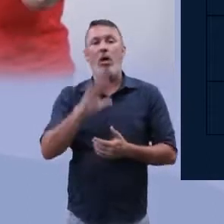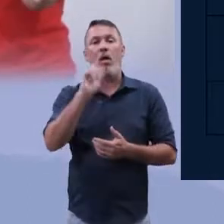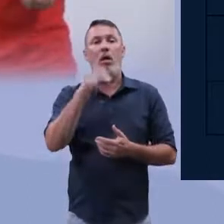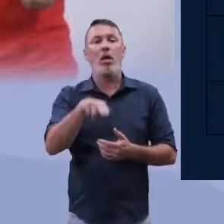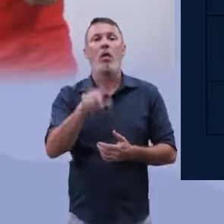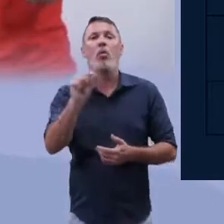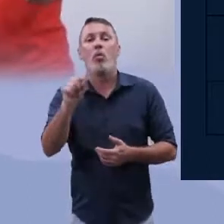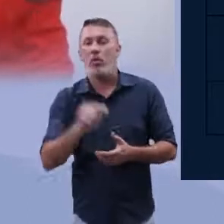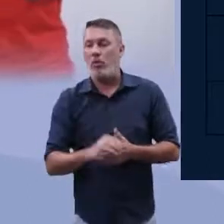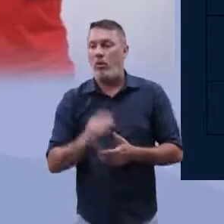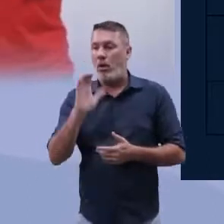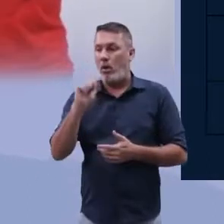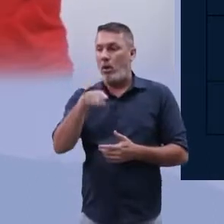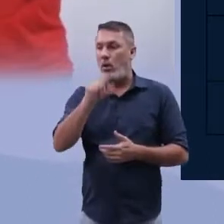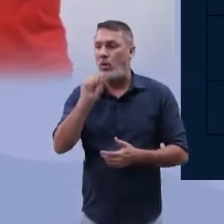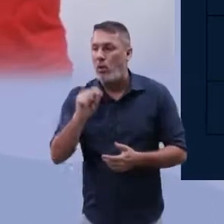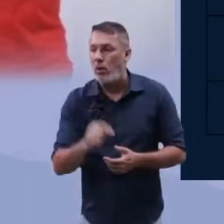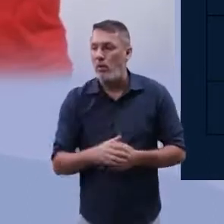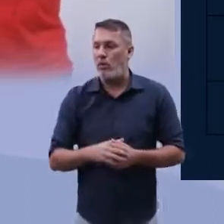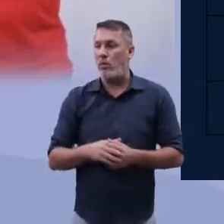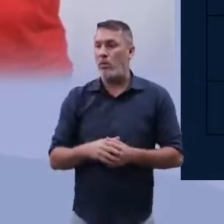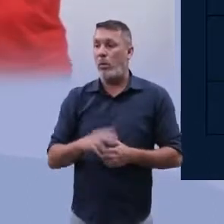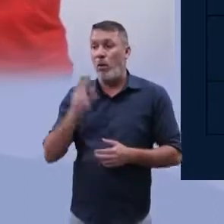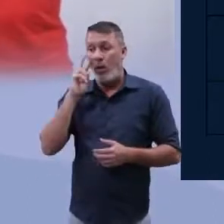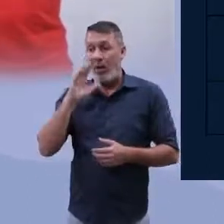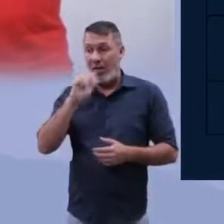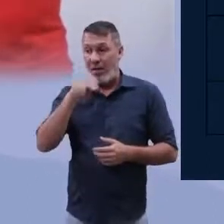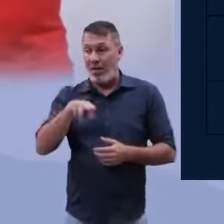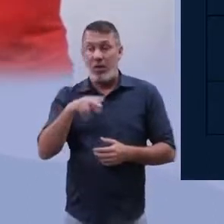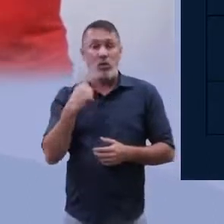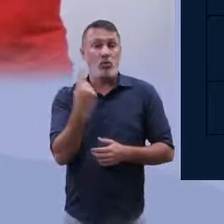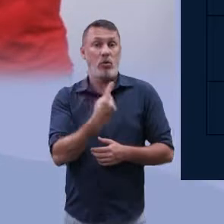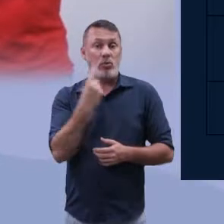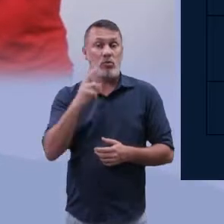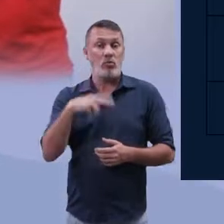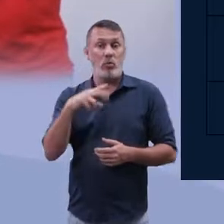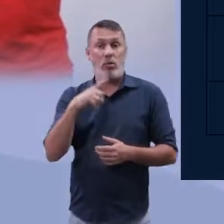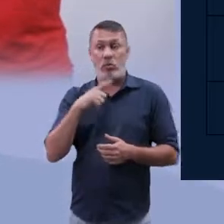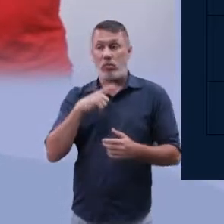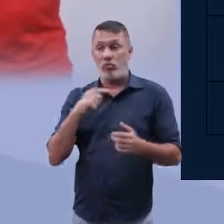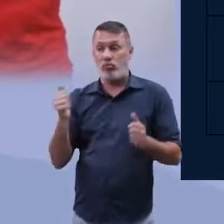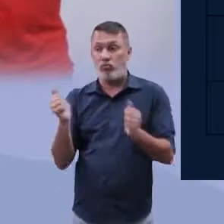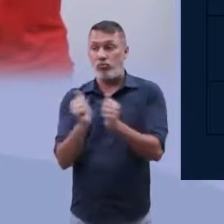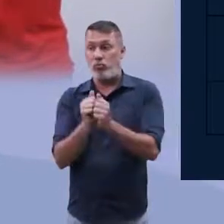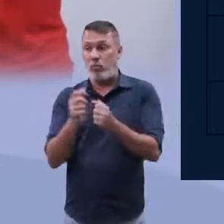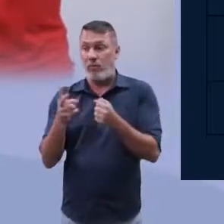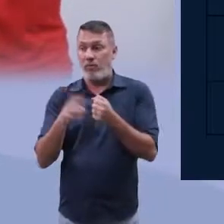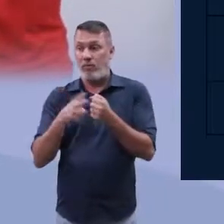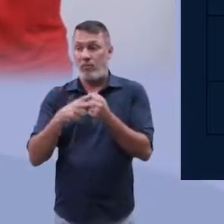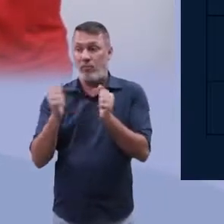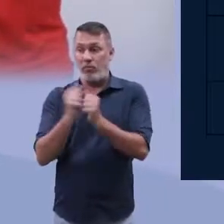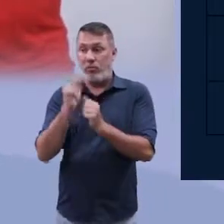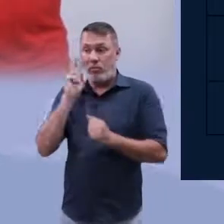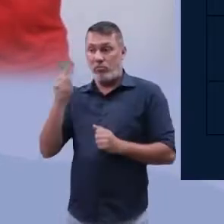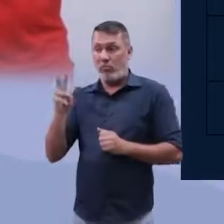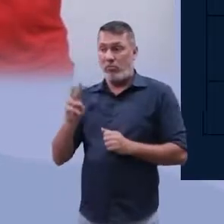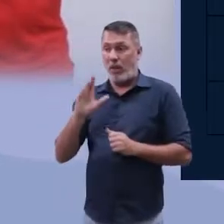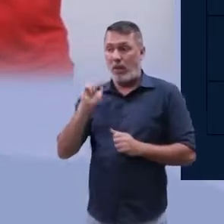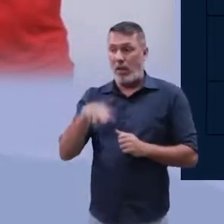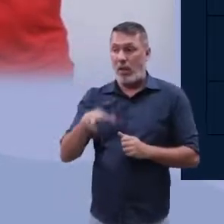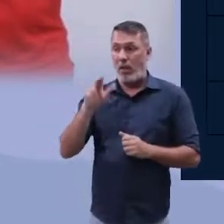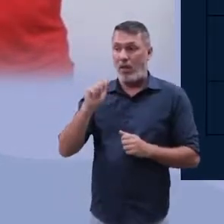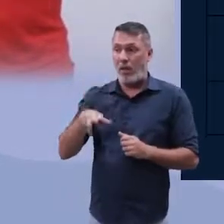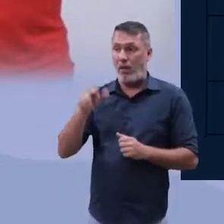pergunta can you? Can I? Olha aí, e o can nunca fica sozinho. Ele sempre está com o verbo principal. Você já